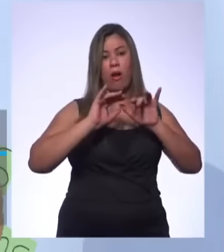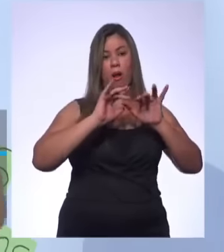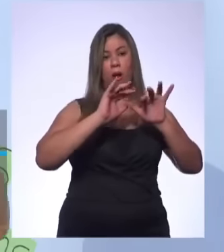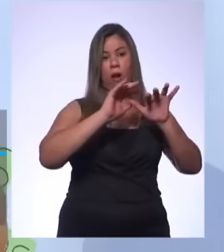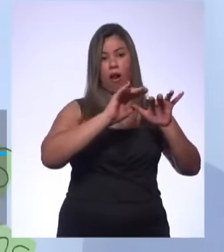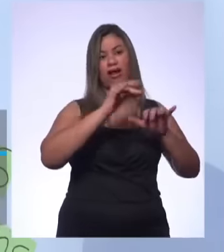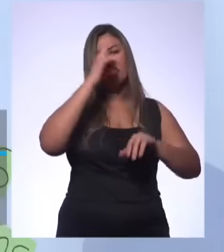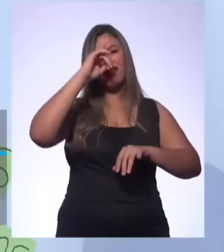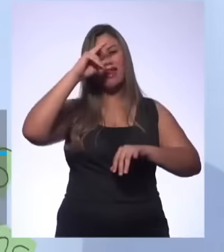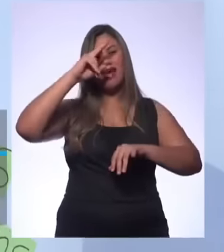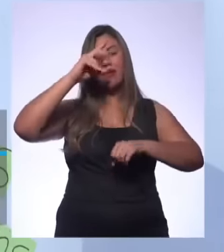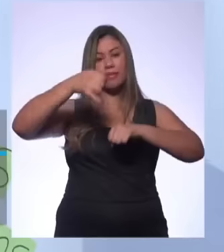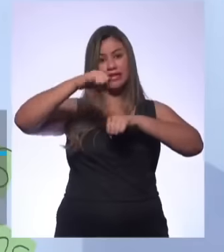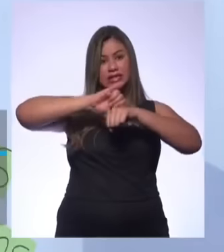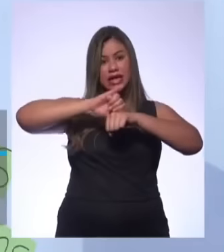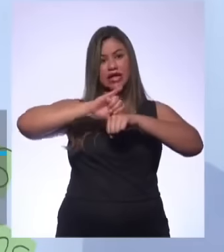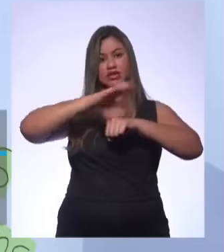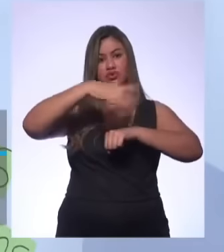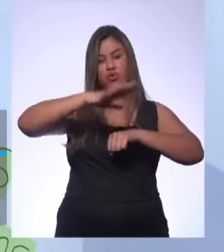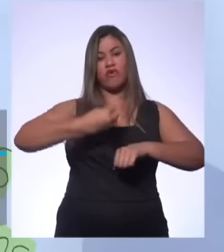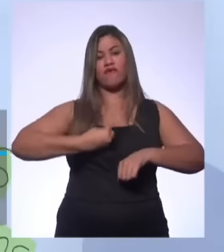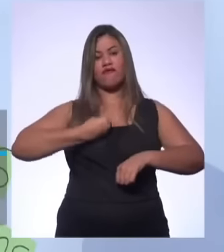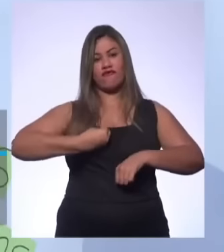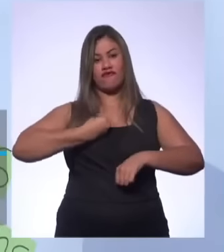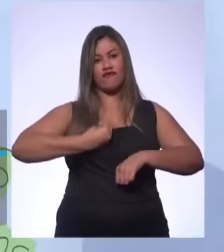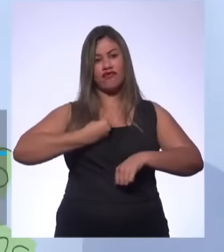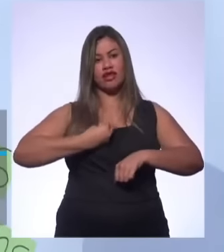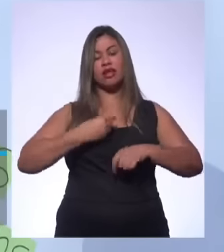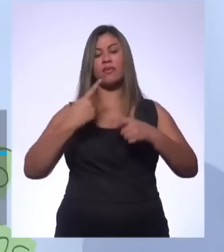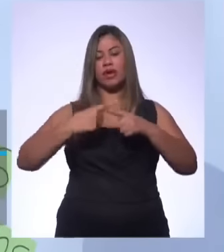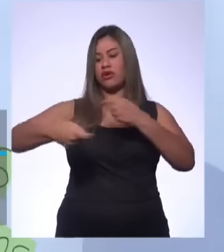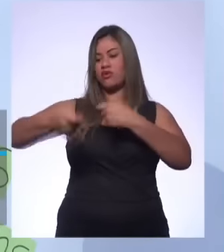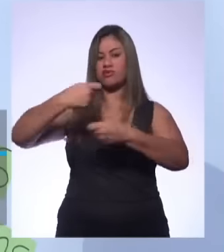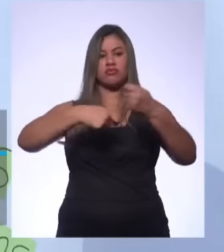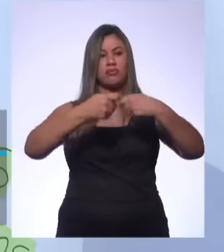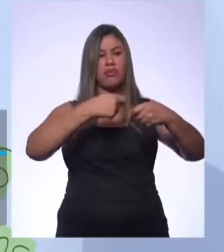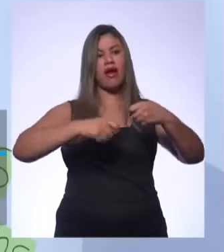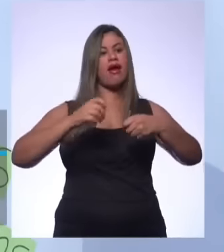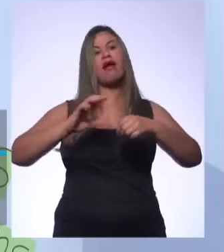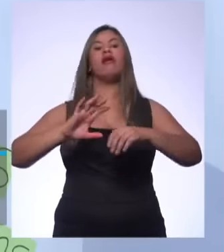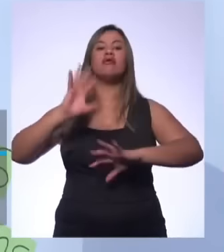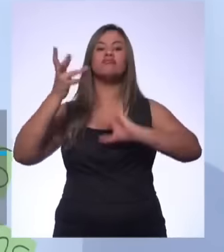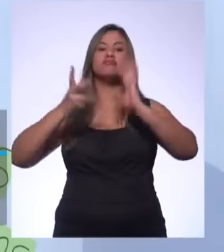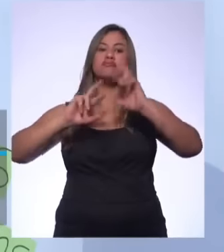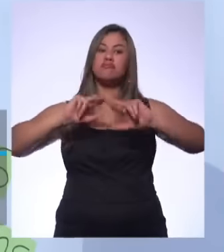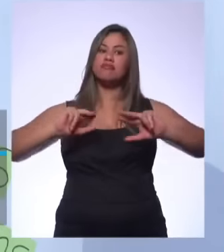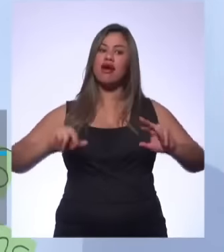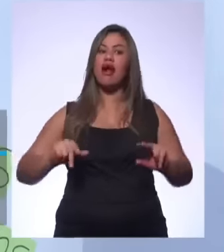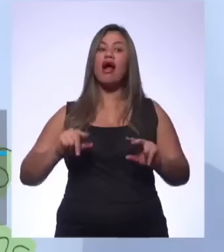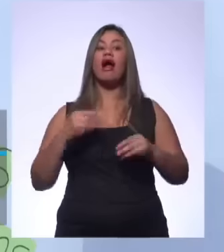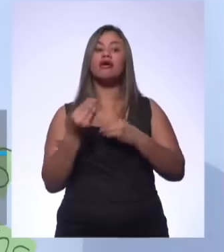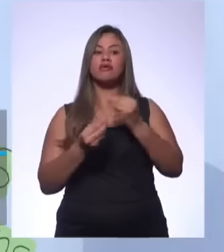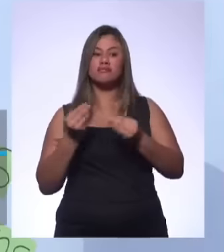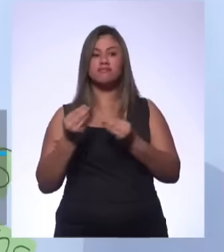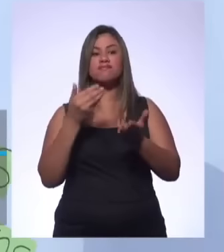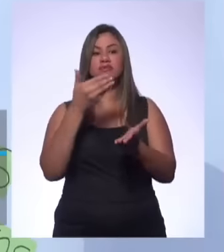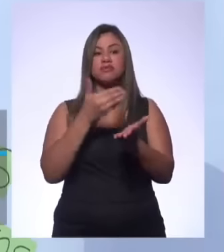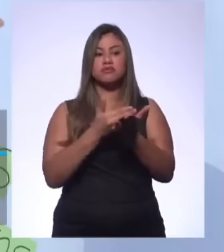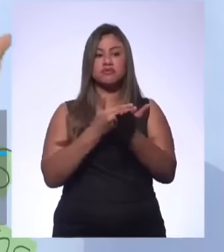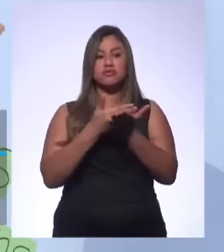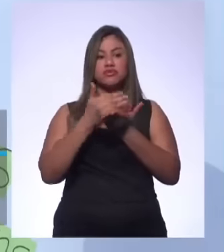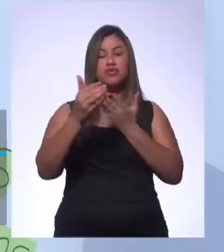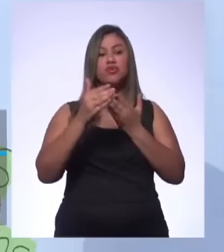centrinho onde estava todo mundo morando meio que perto, porque ali tinha um comércio, tinha toda uma vida acontecendo, e começaram a ir para as